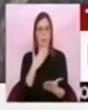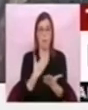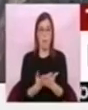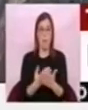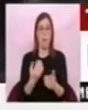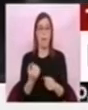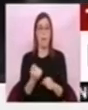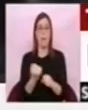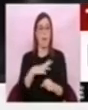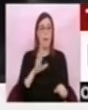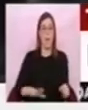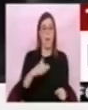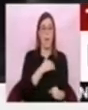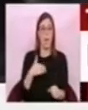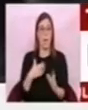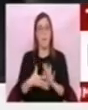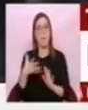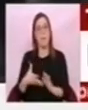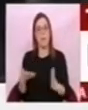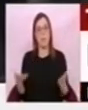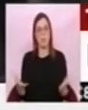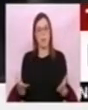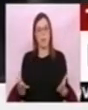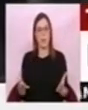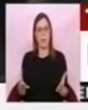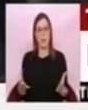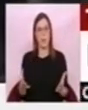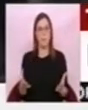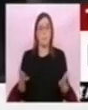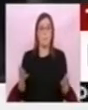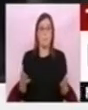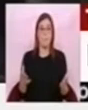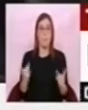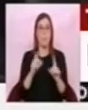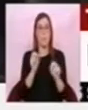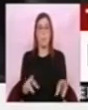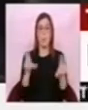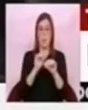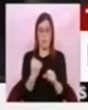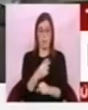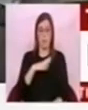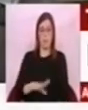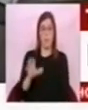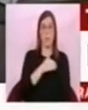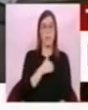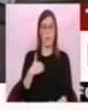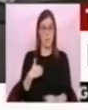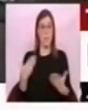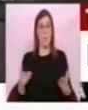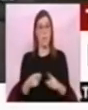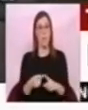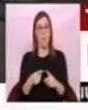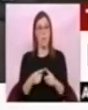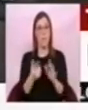Nacional de Saúde é um pouco mais complicado, porque, bom, não é uma novidade, o Serviço Nacional de Saúde é